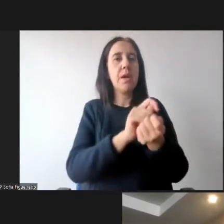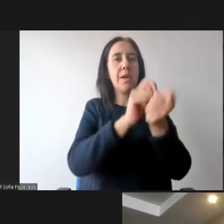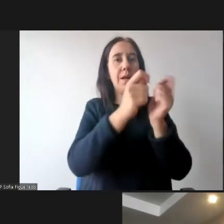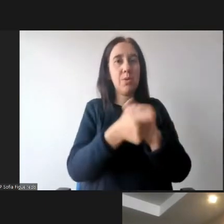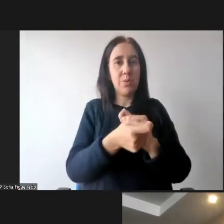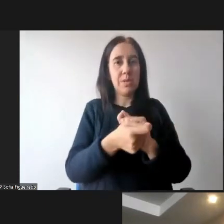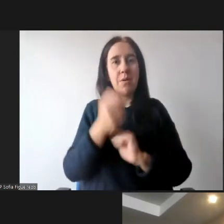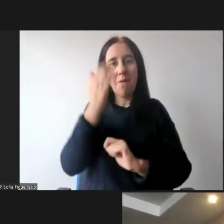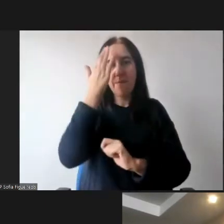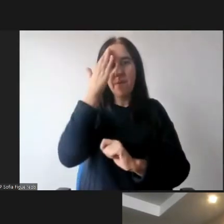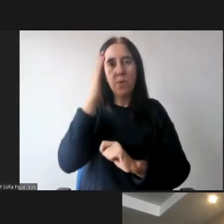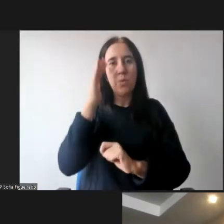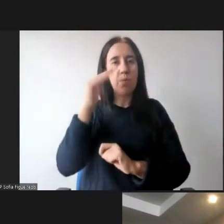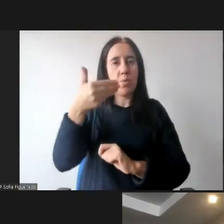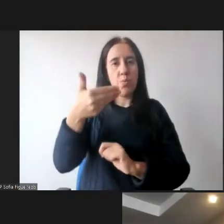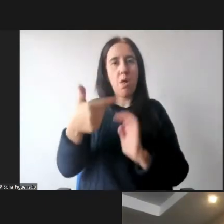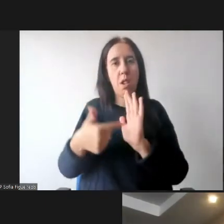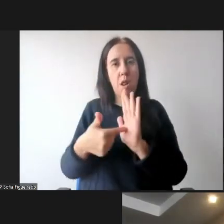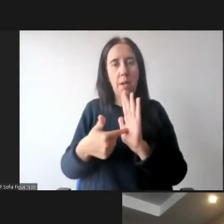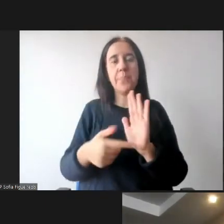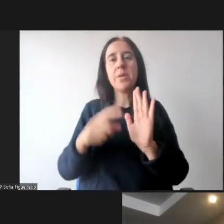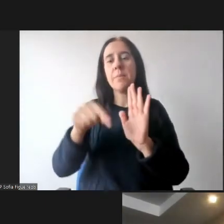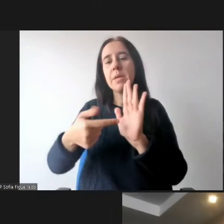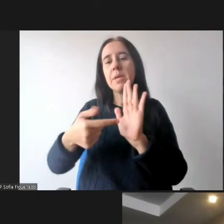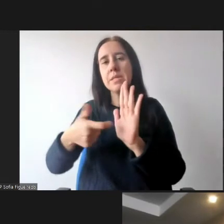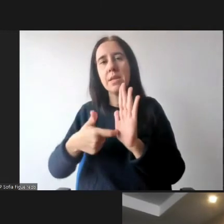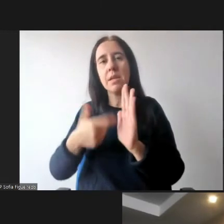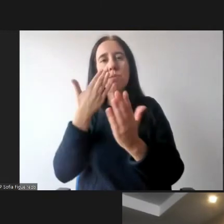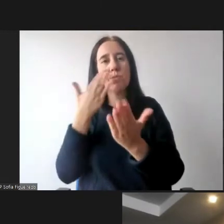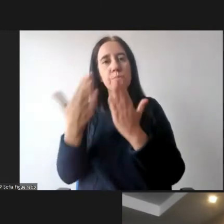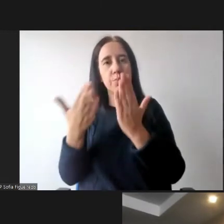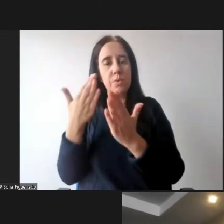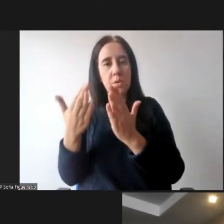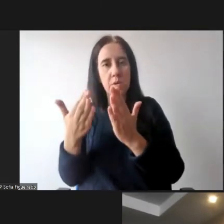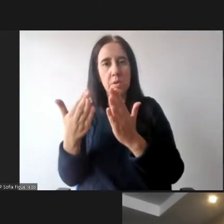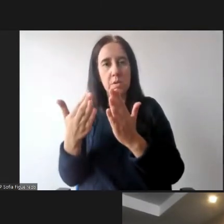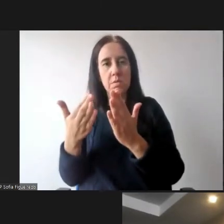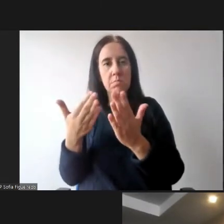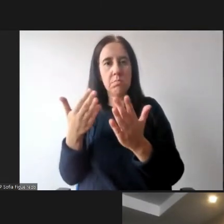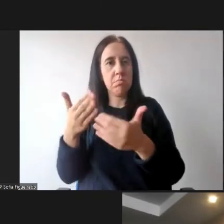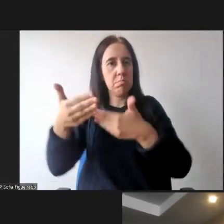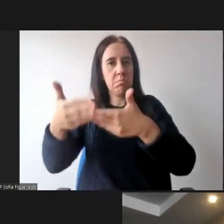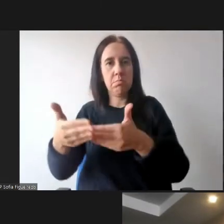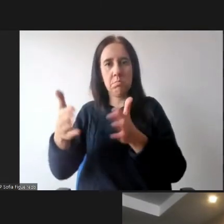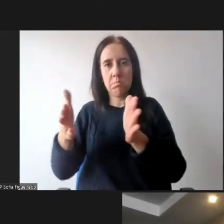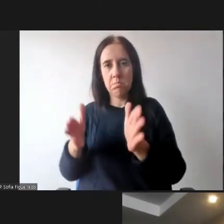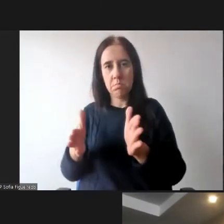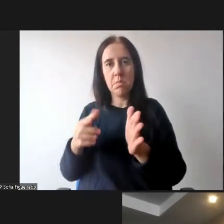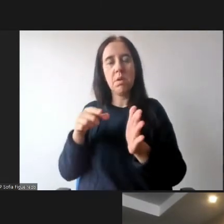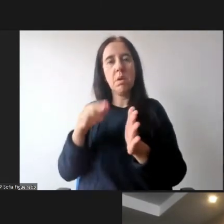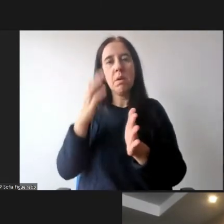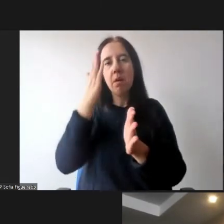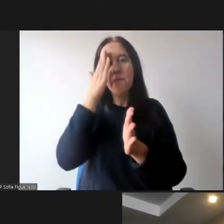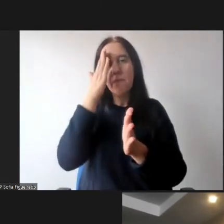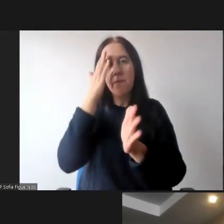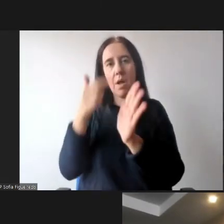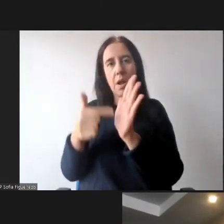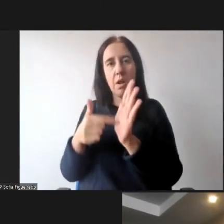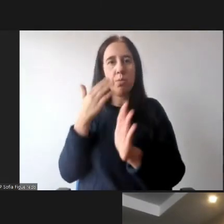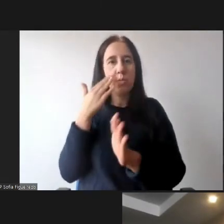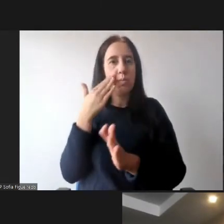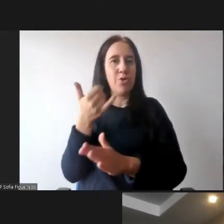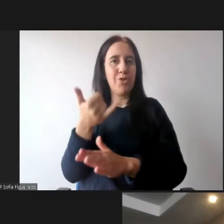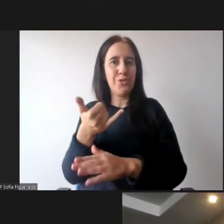prevista no número 1, a necessidade e a proporcionalidade em sentido estrito, que está prevista no número